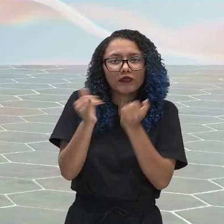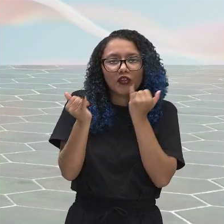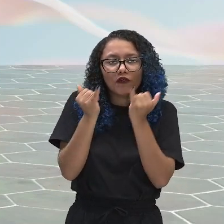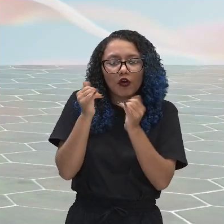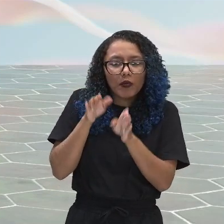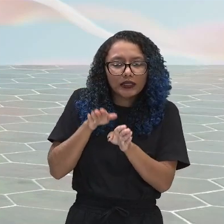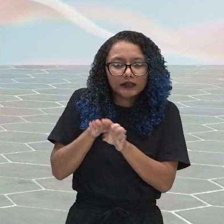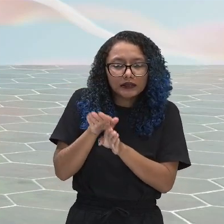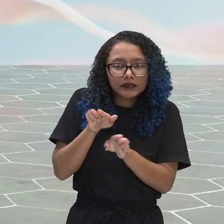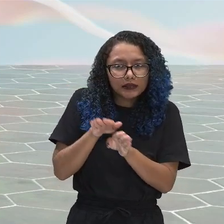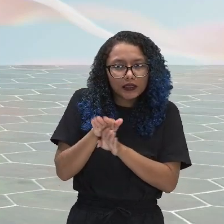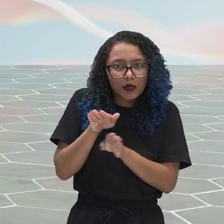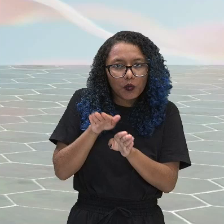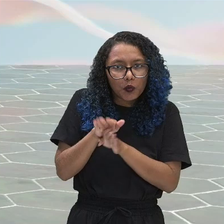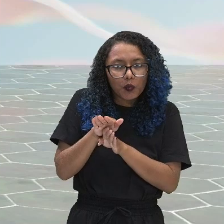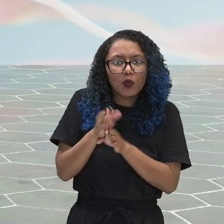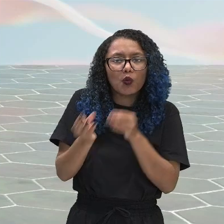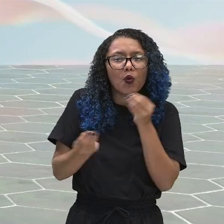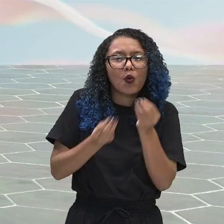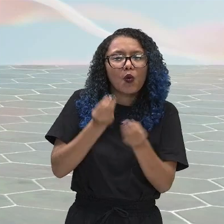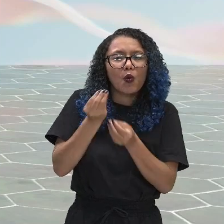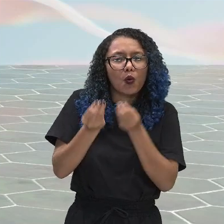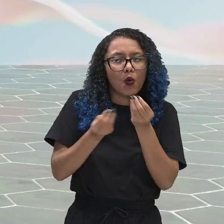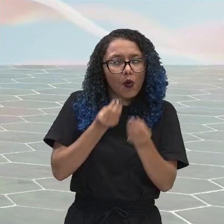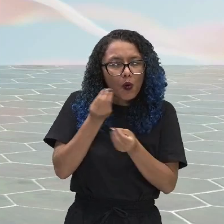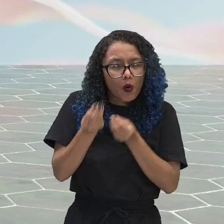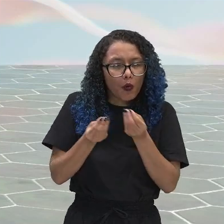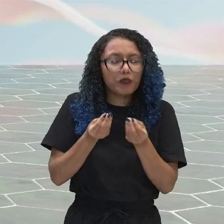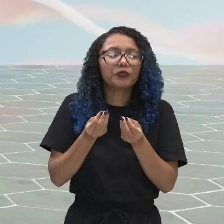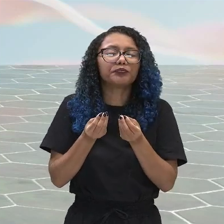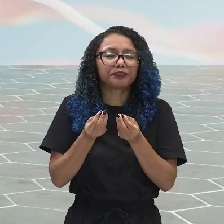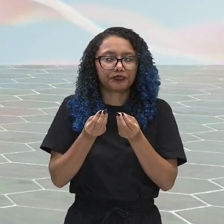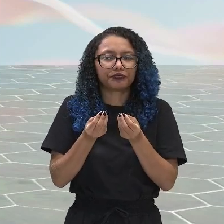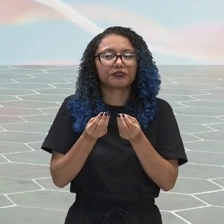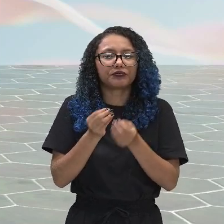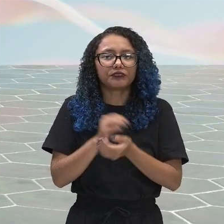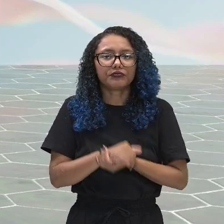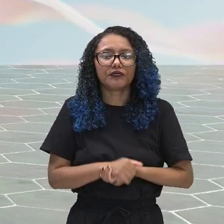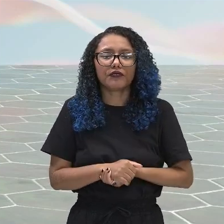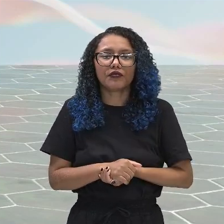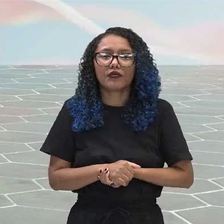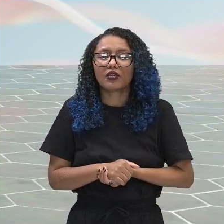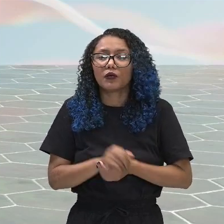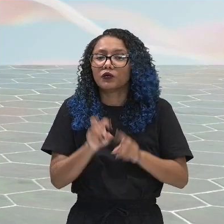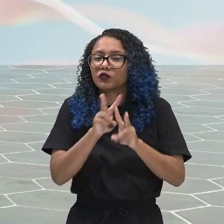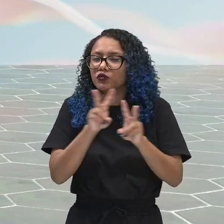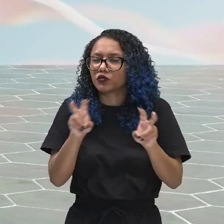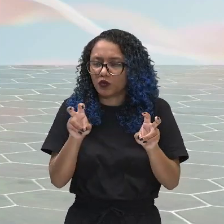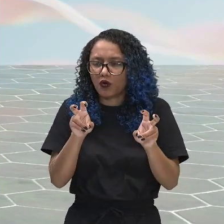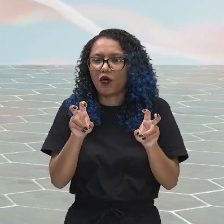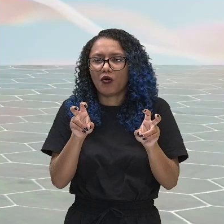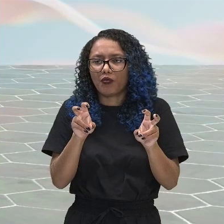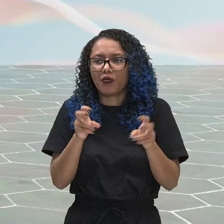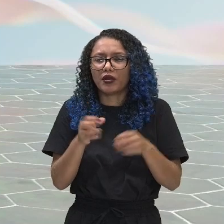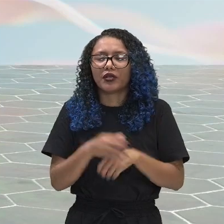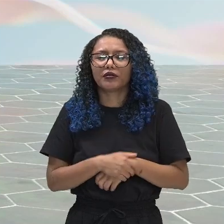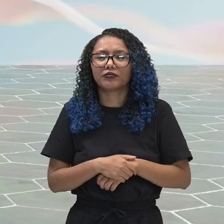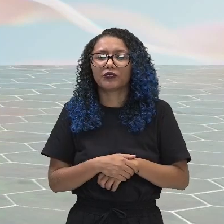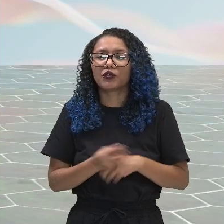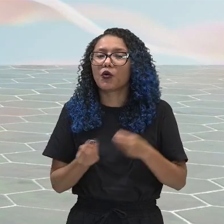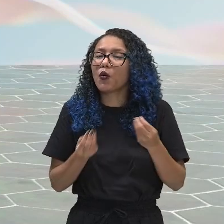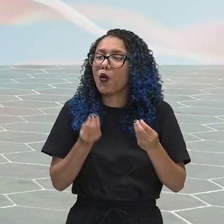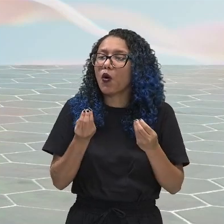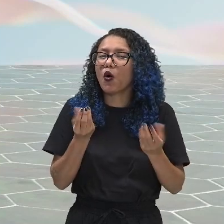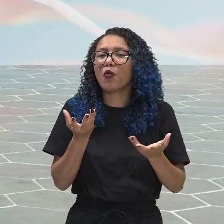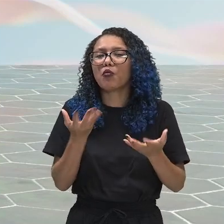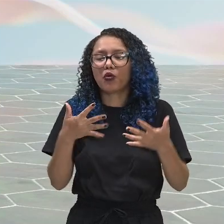as informações, orientação como informação a respeito de toda a complexidade que envolve